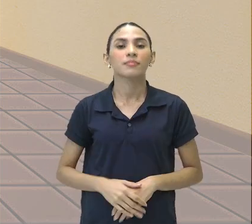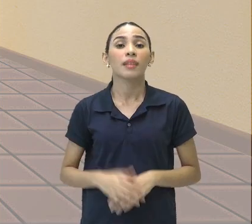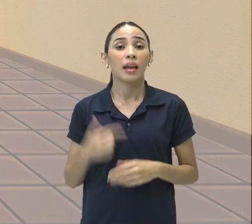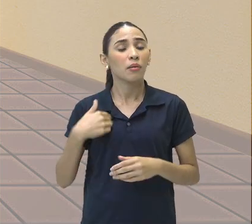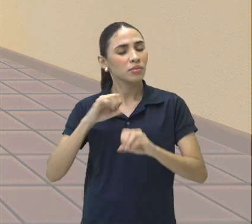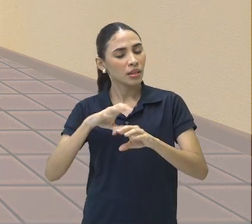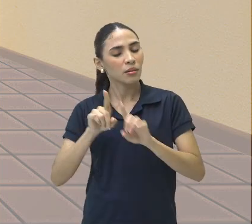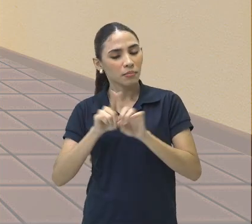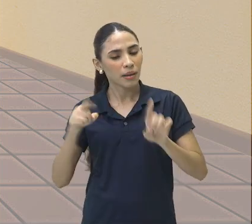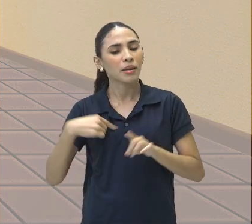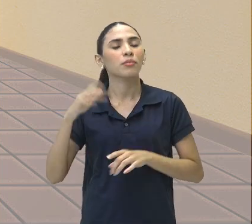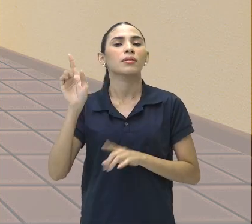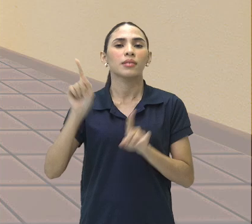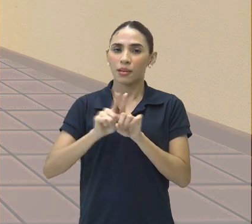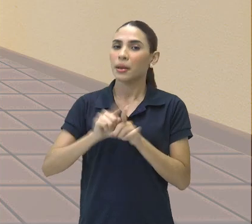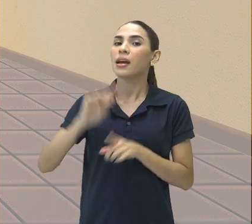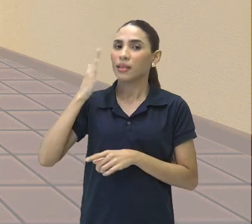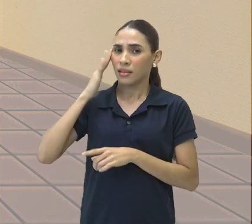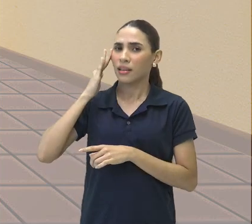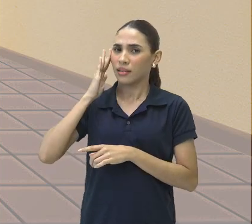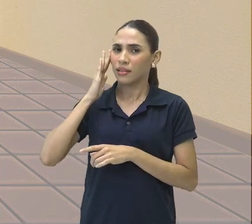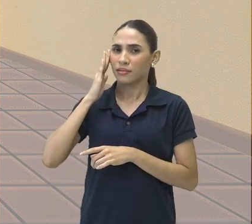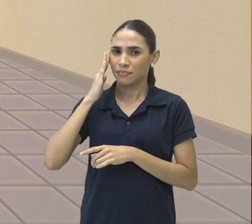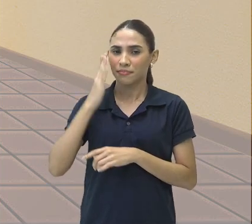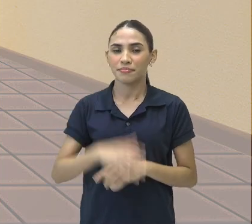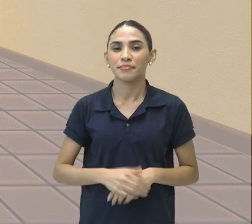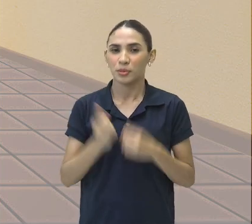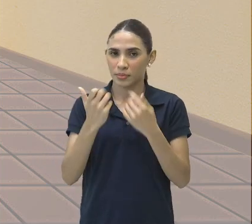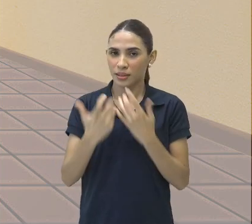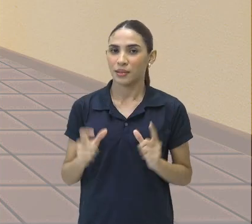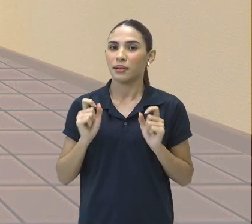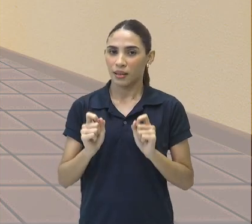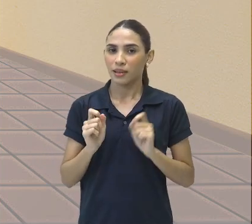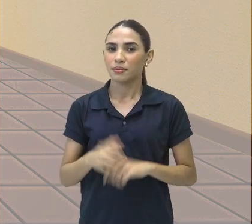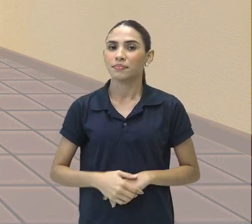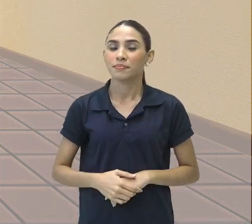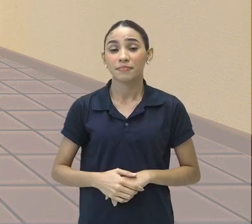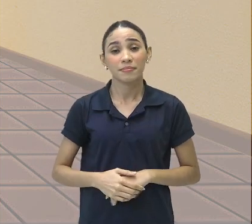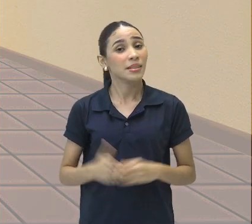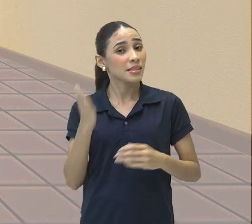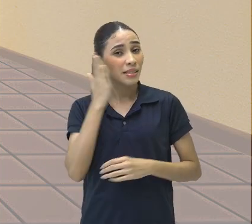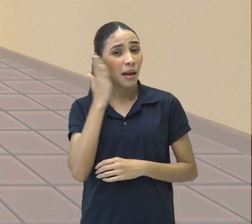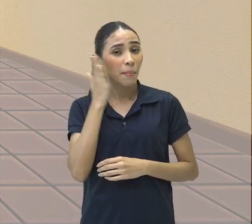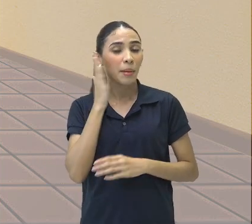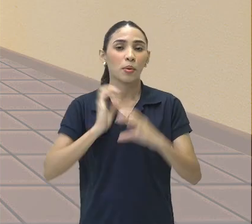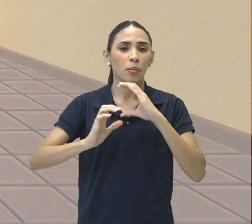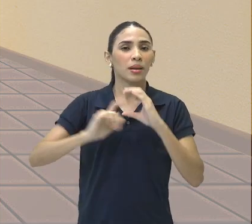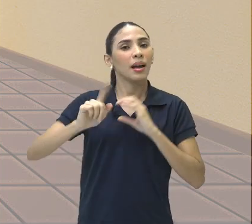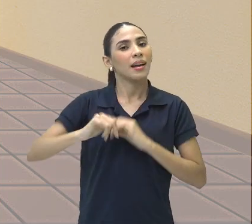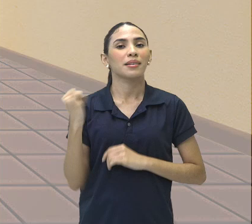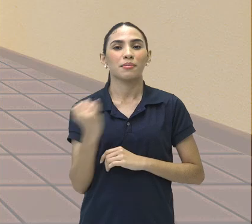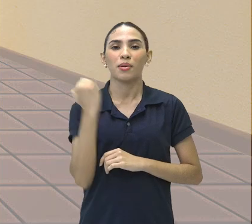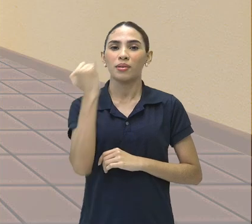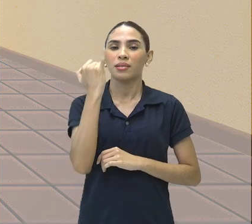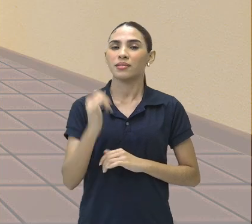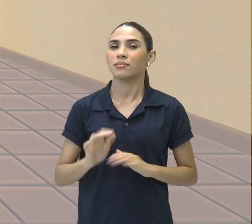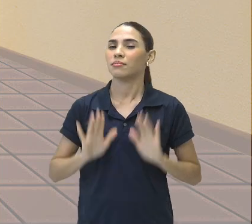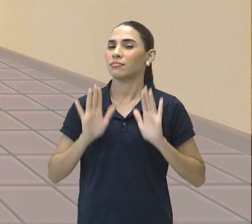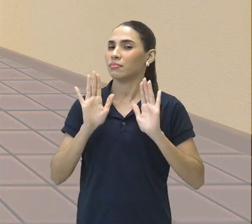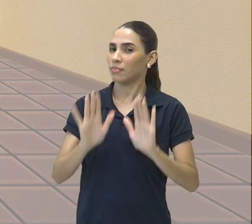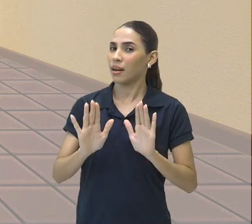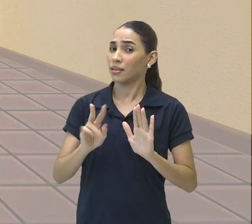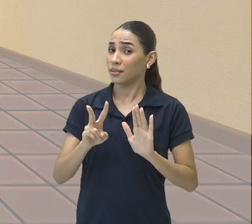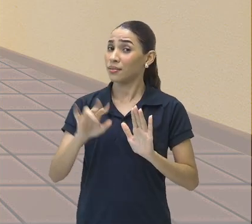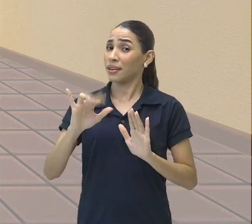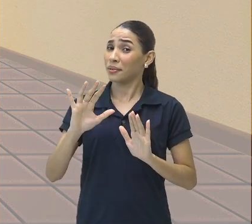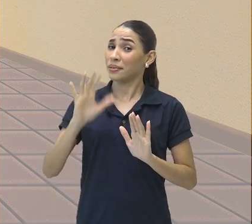ministrando a aula, mas eu também estou entendendo aqui o que os meus colegas estão falando, né? Sabemos que se comunicar é muito importante, só que vai